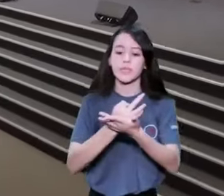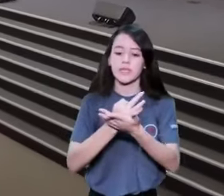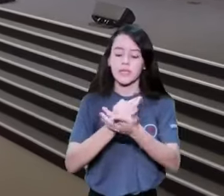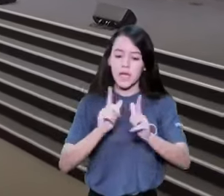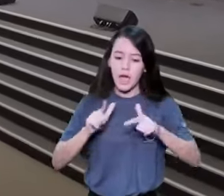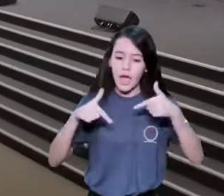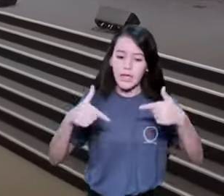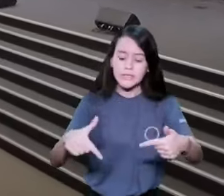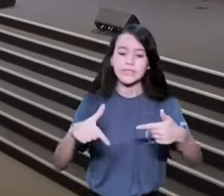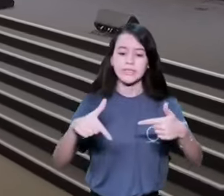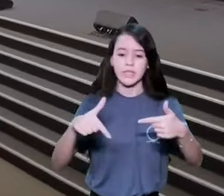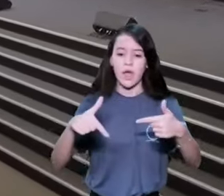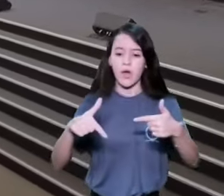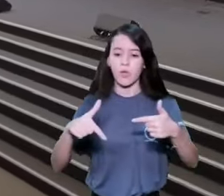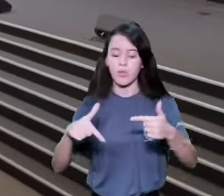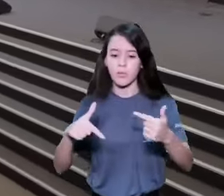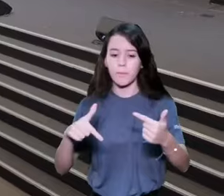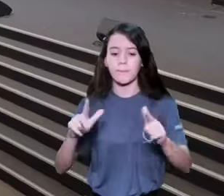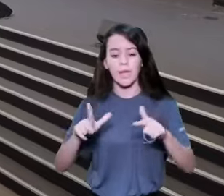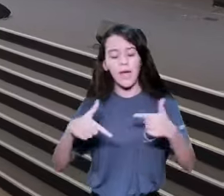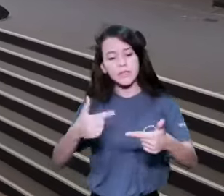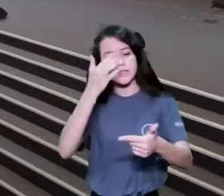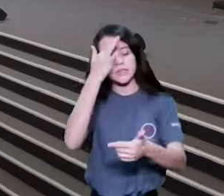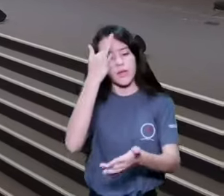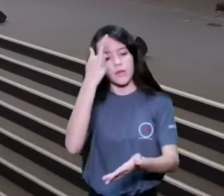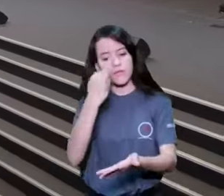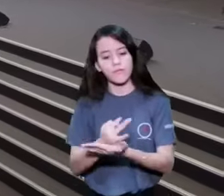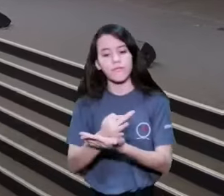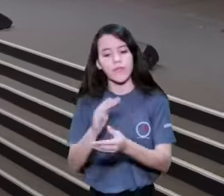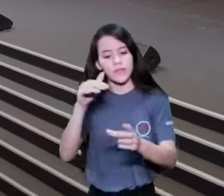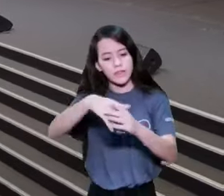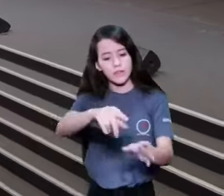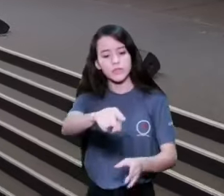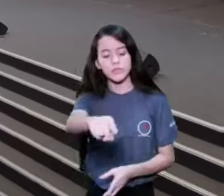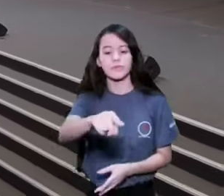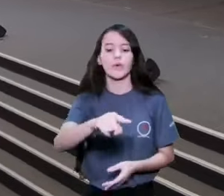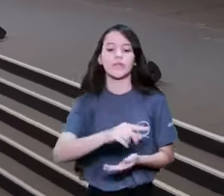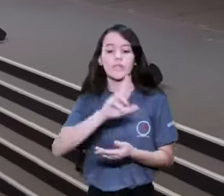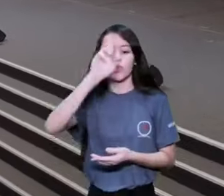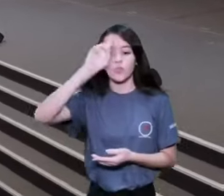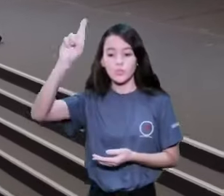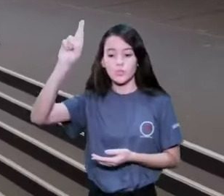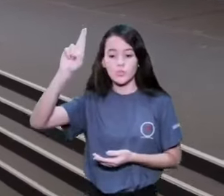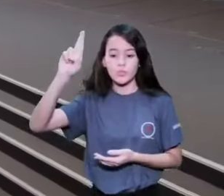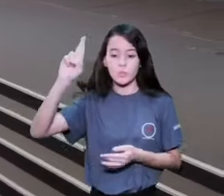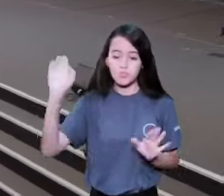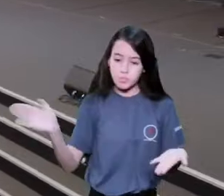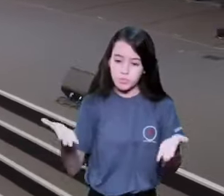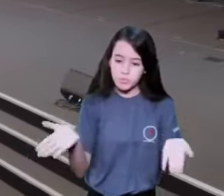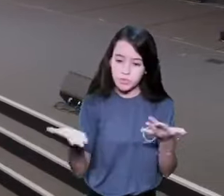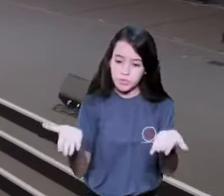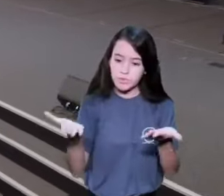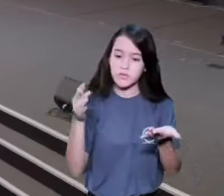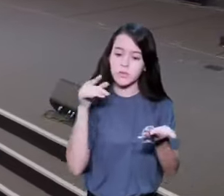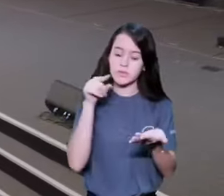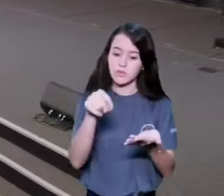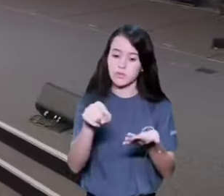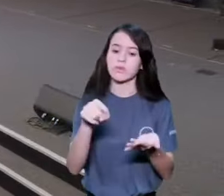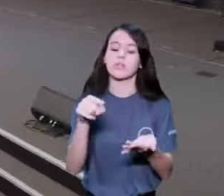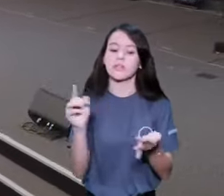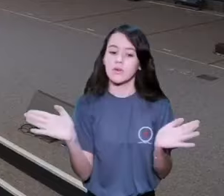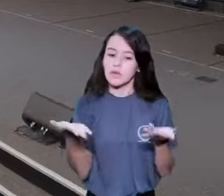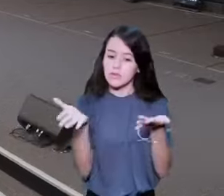em você ativar esta fé em você o senhor está estimulando em você